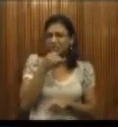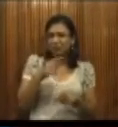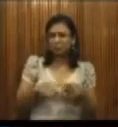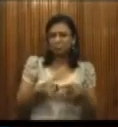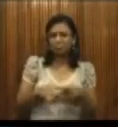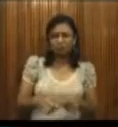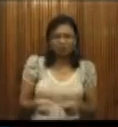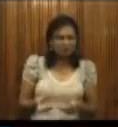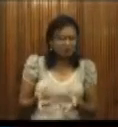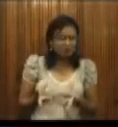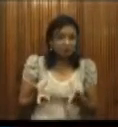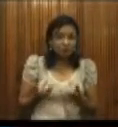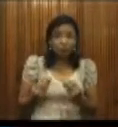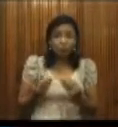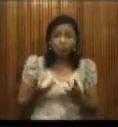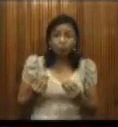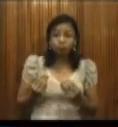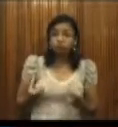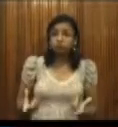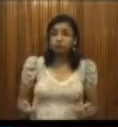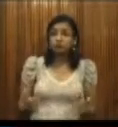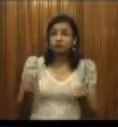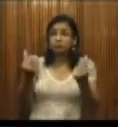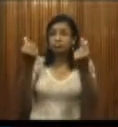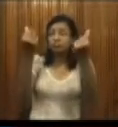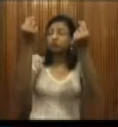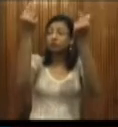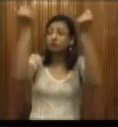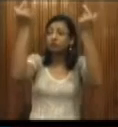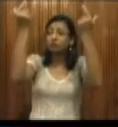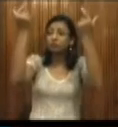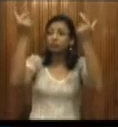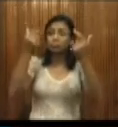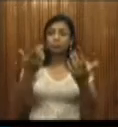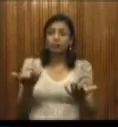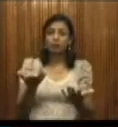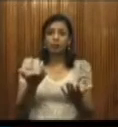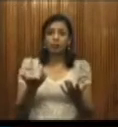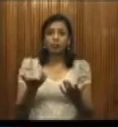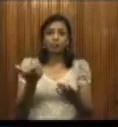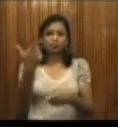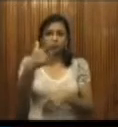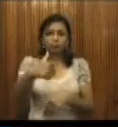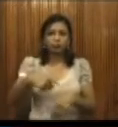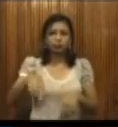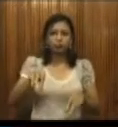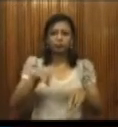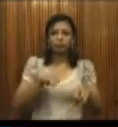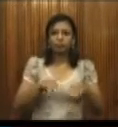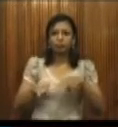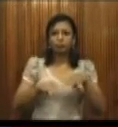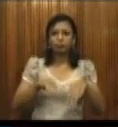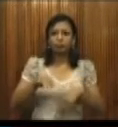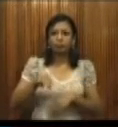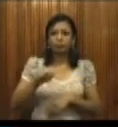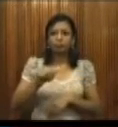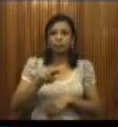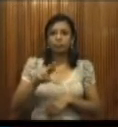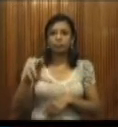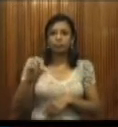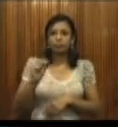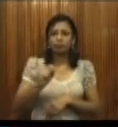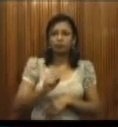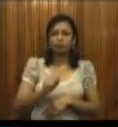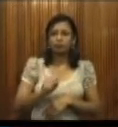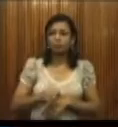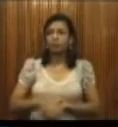ele era riquíssimo. Meus queridos, voltem lá para Marcos, e ali a gente vai se concentrar no decorrer da mensagem. O que a gente pode